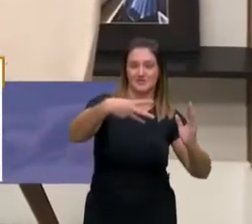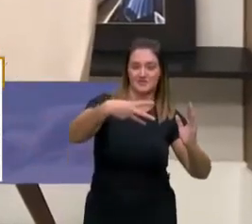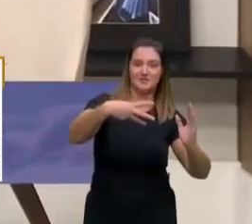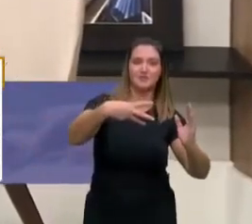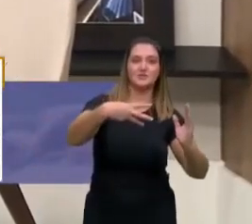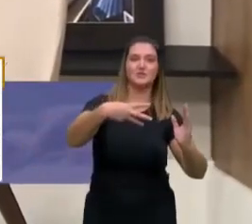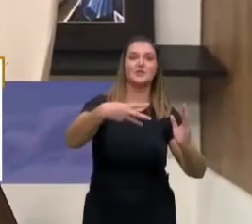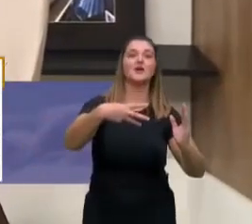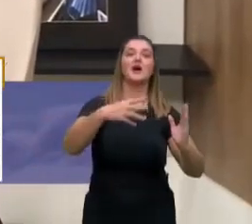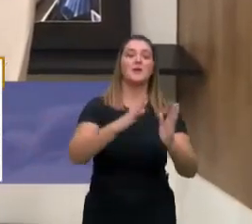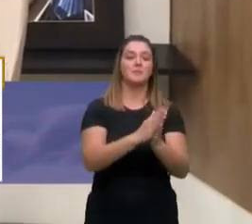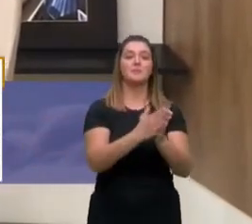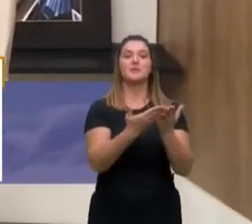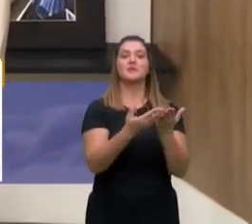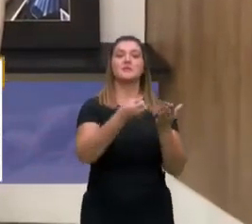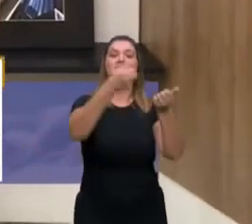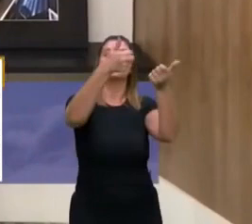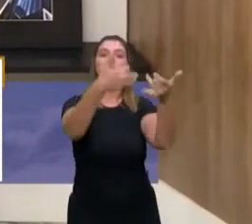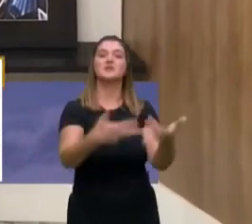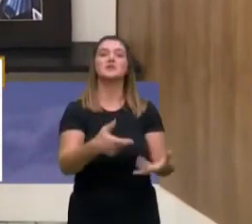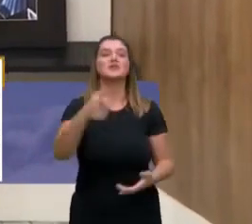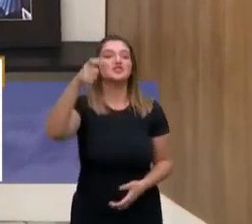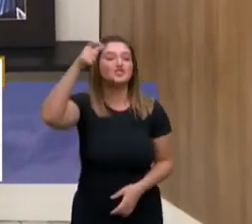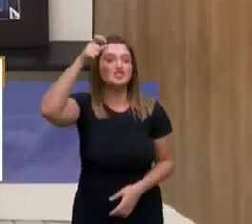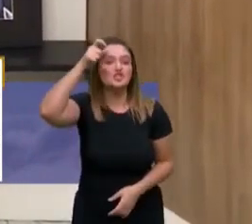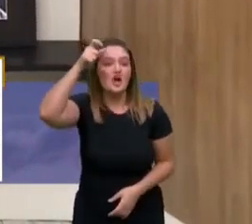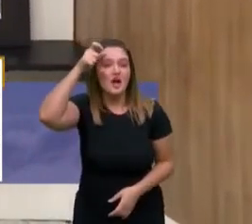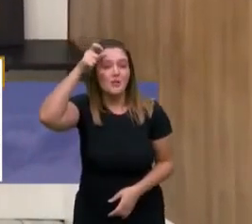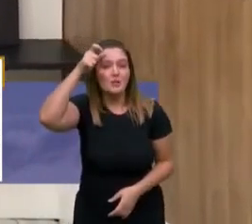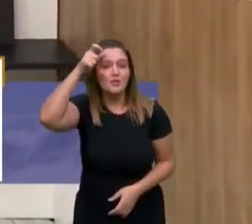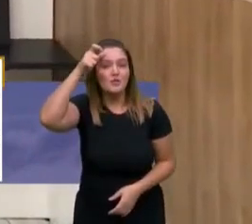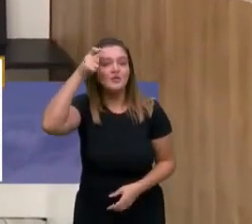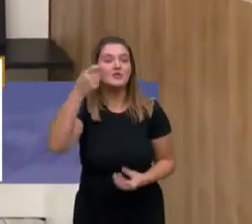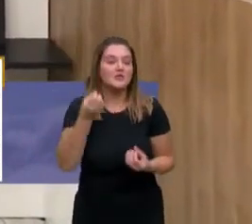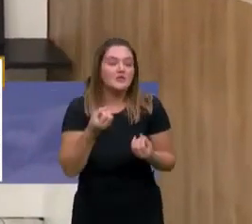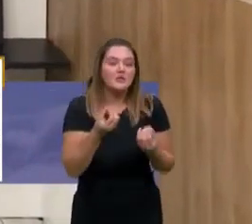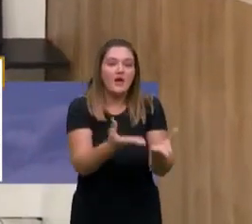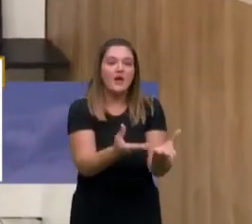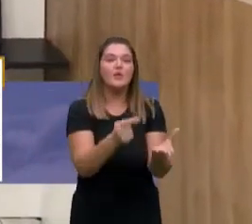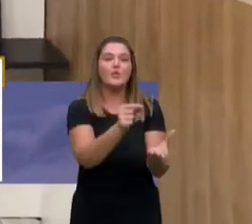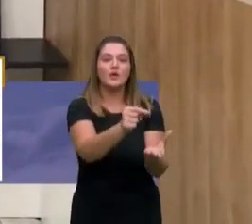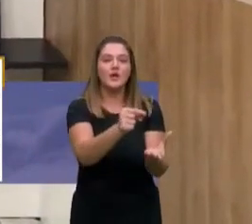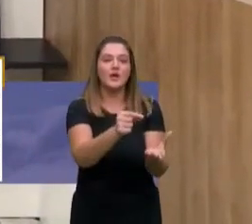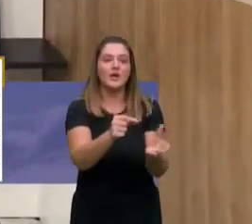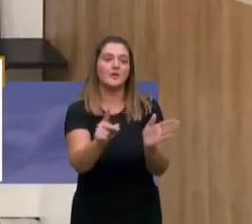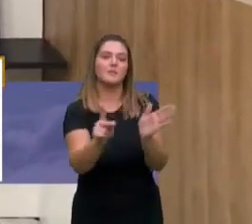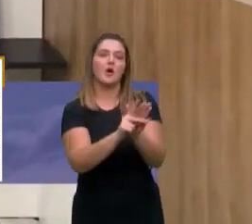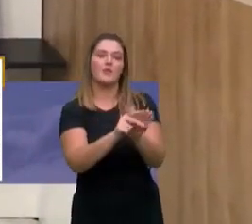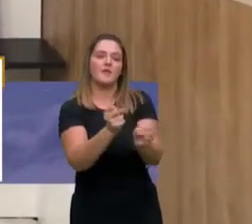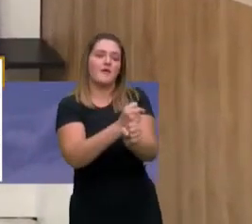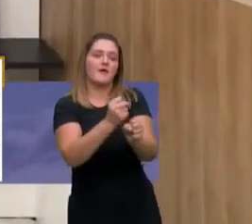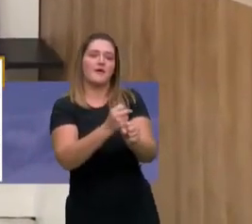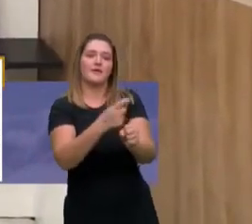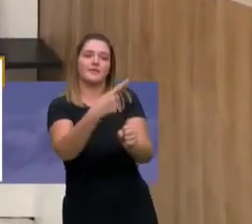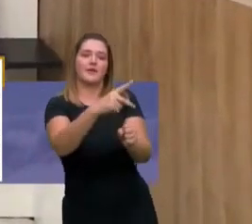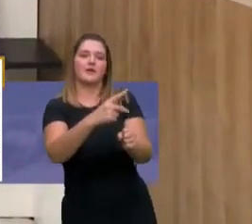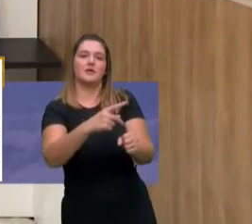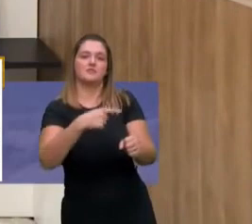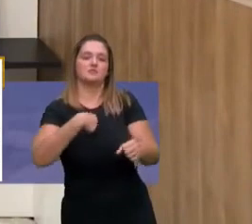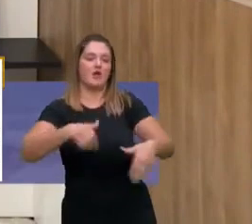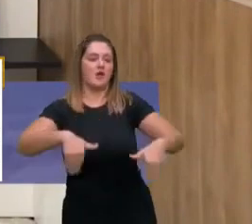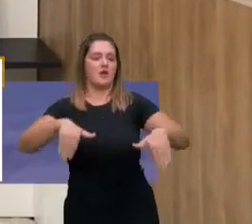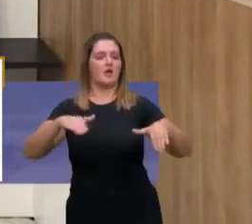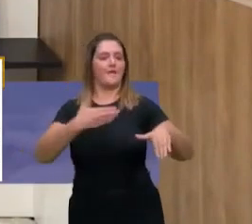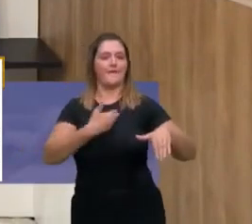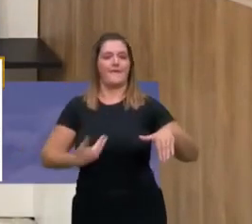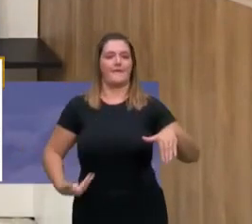terceiro período que a Bíblia chega a dizer que o diabo estaria estabelecendo a sinagoga dele. Aqui na carta Pérgamo